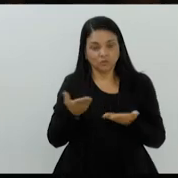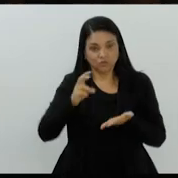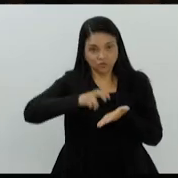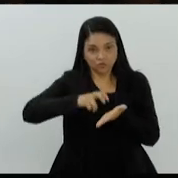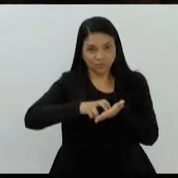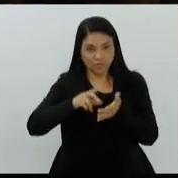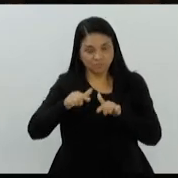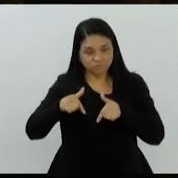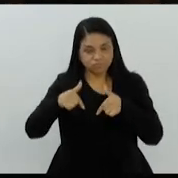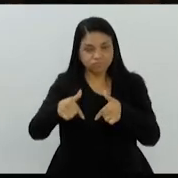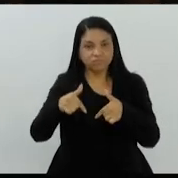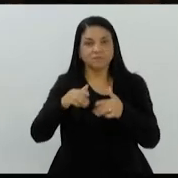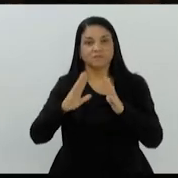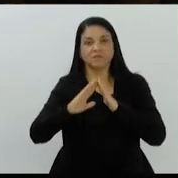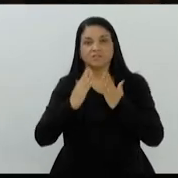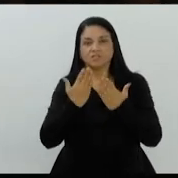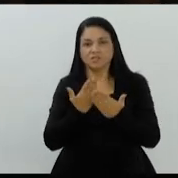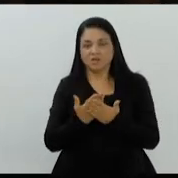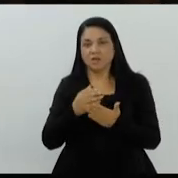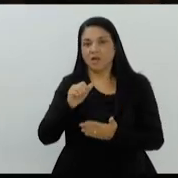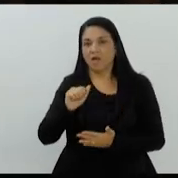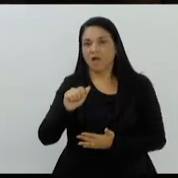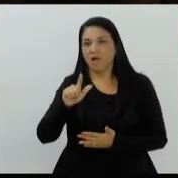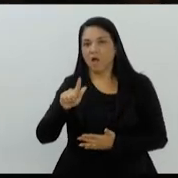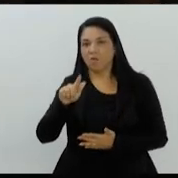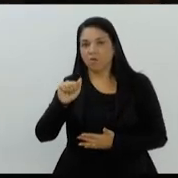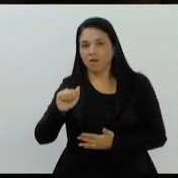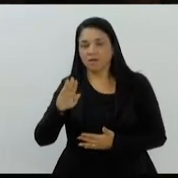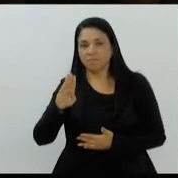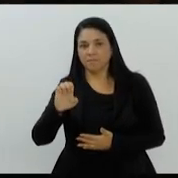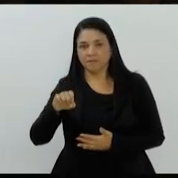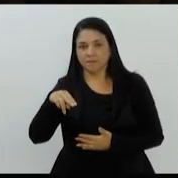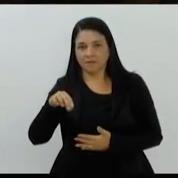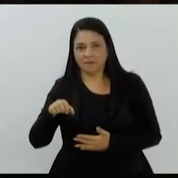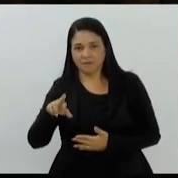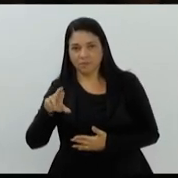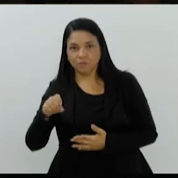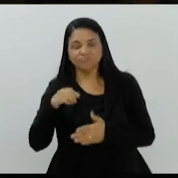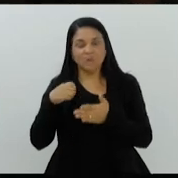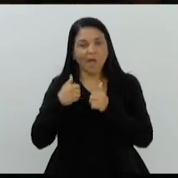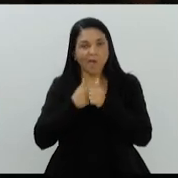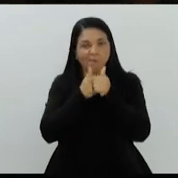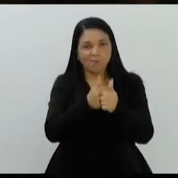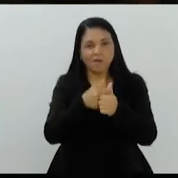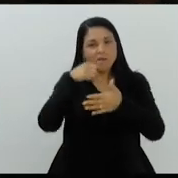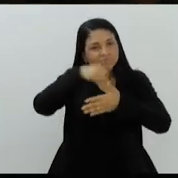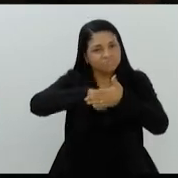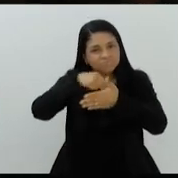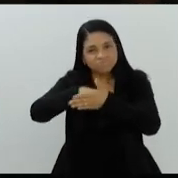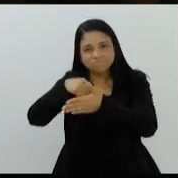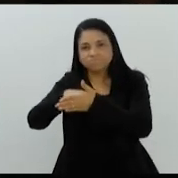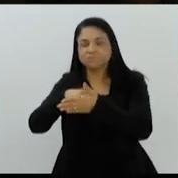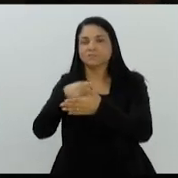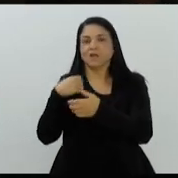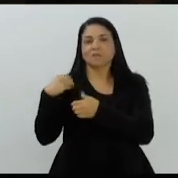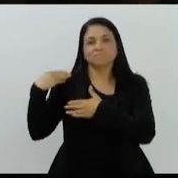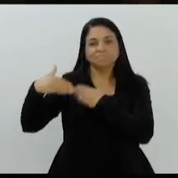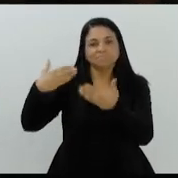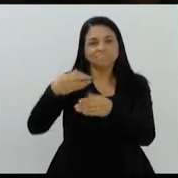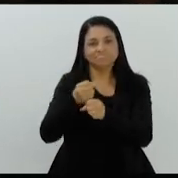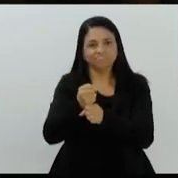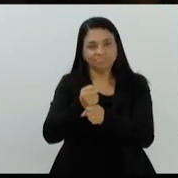no Colégio Estadual Olga Benário, um colégio que a gente acompanha a luta já há alguns anos para que a escola volte a